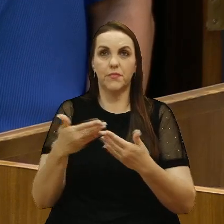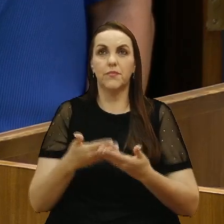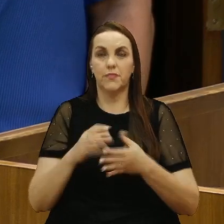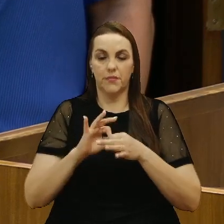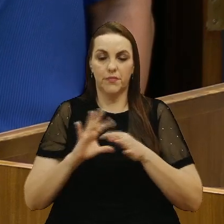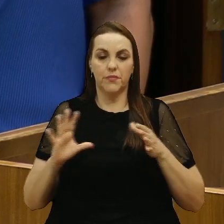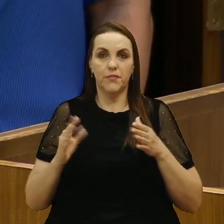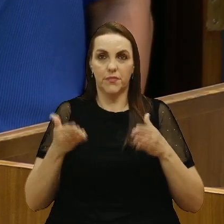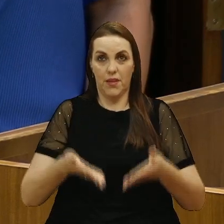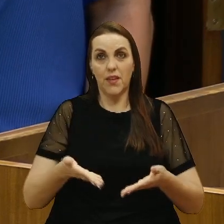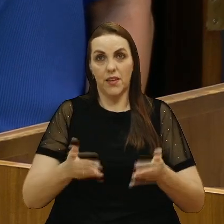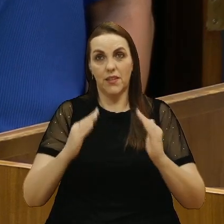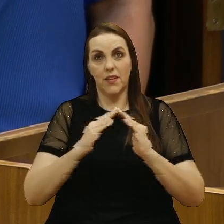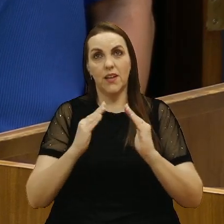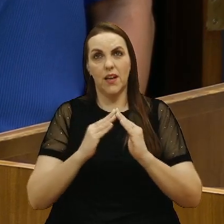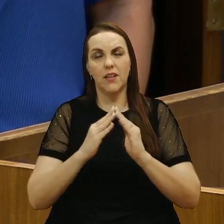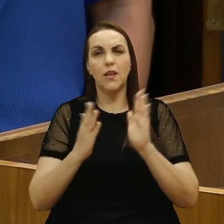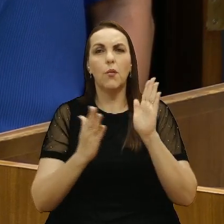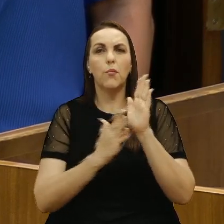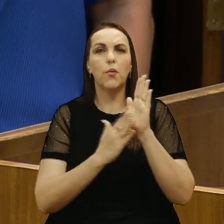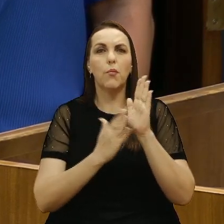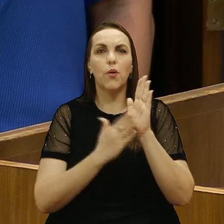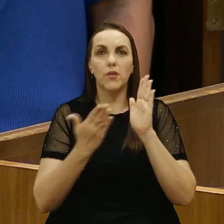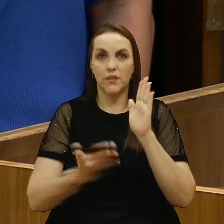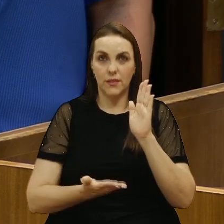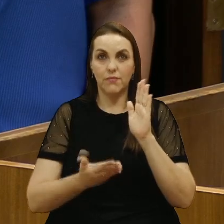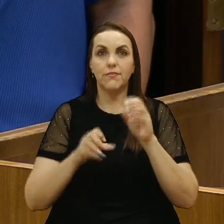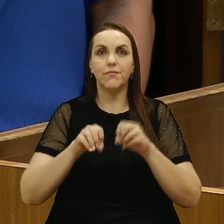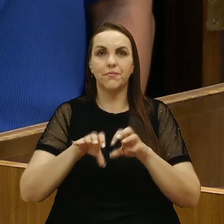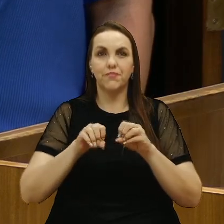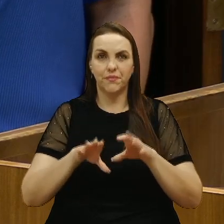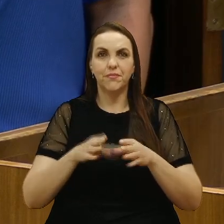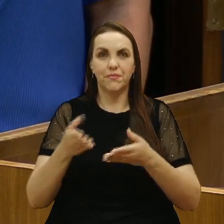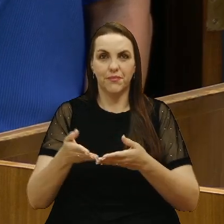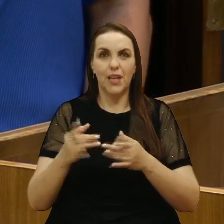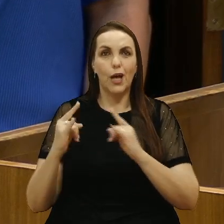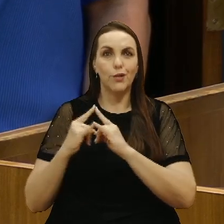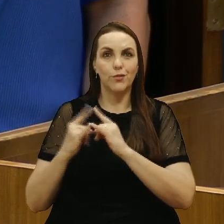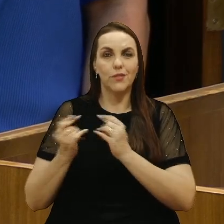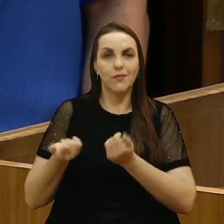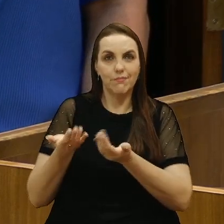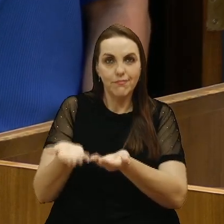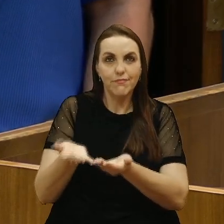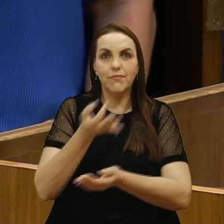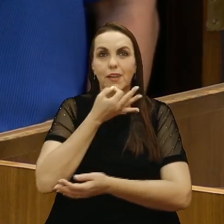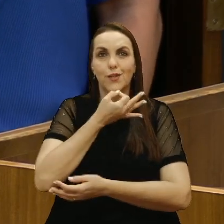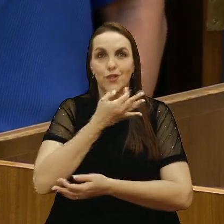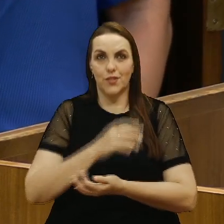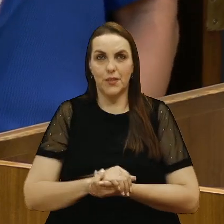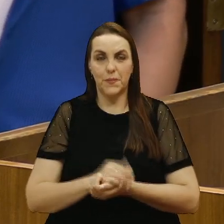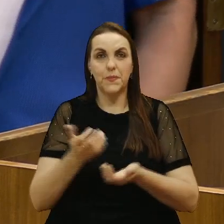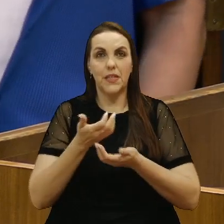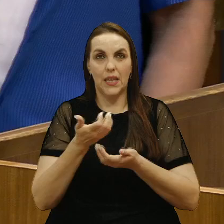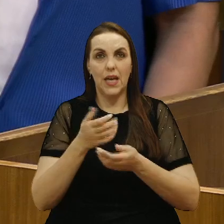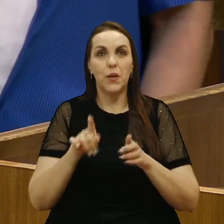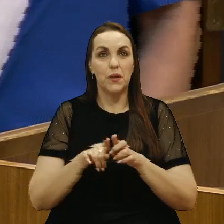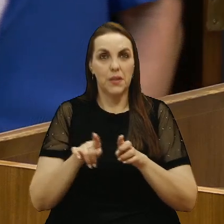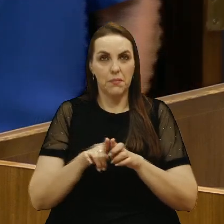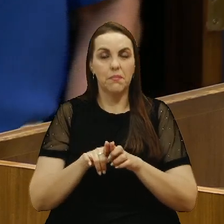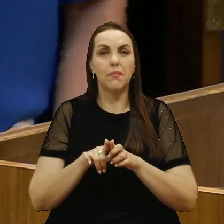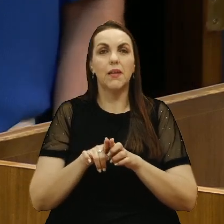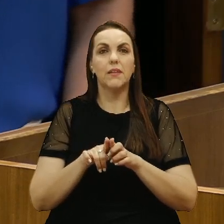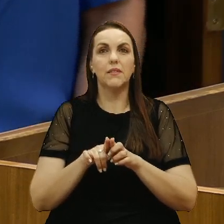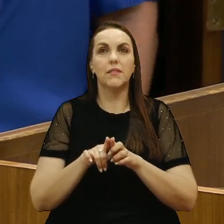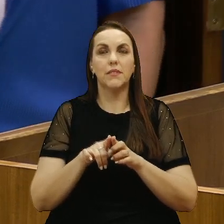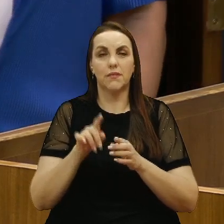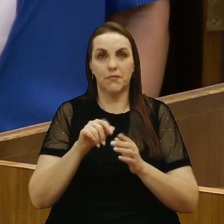para falarmos sobre a proposta educacional que a Lucenza traz a Caxias do Sul. Quero registrar também uma